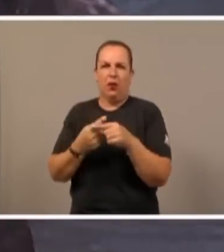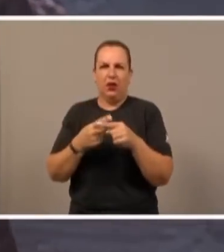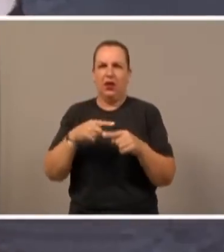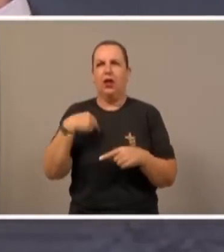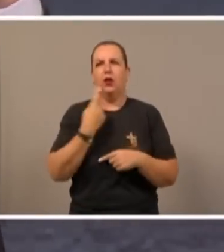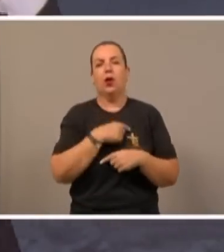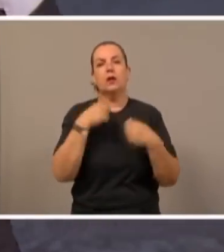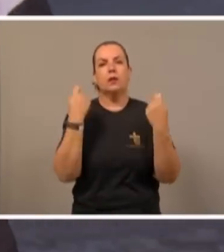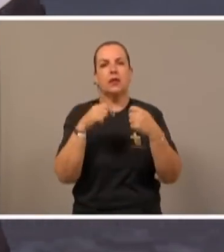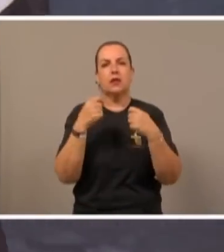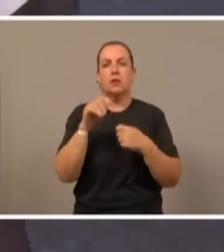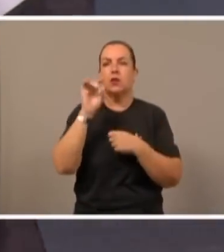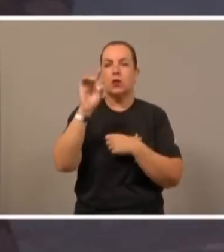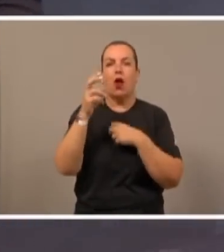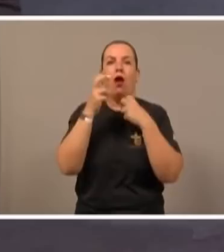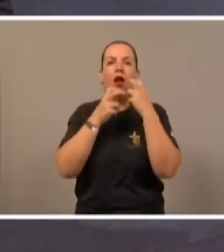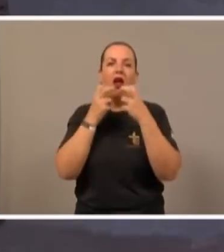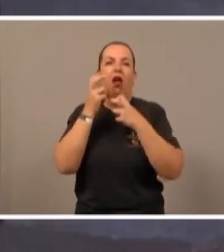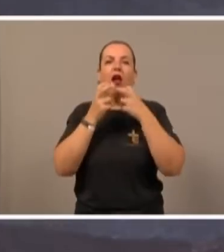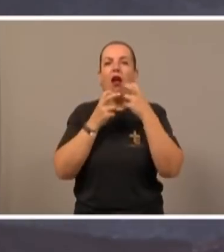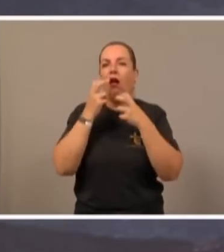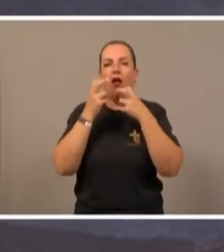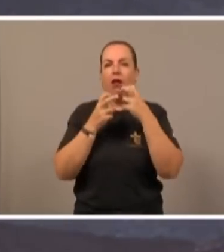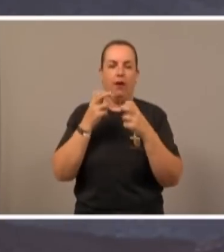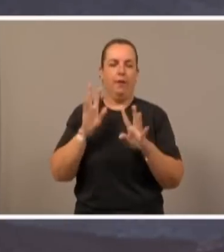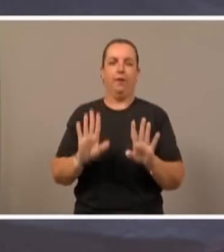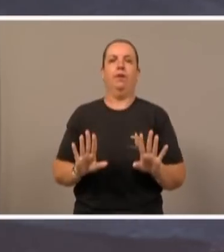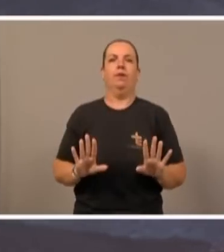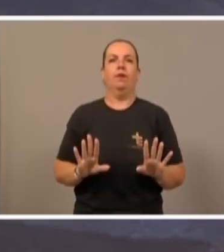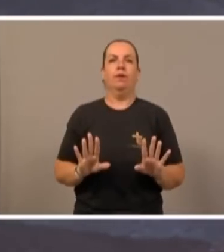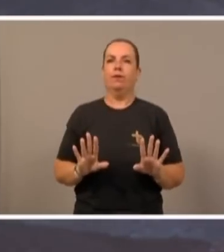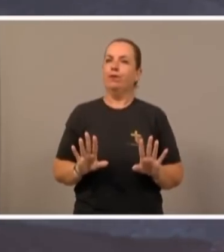só mexer a boca dá certo,